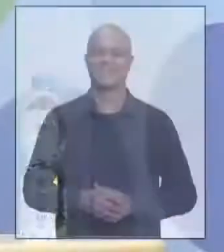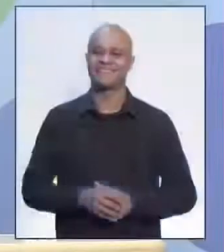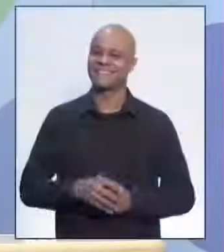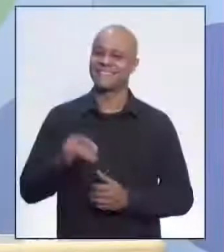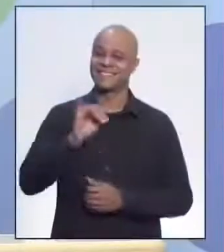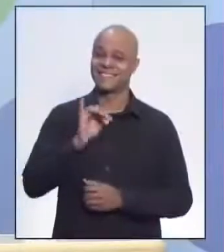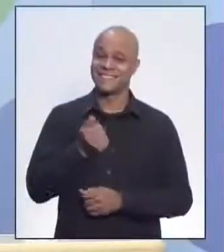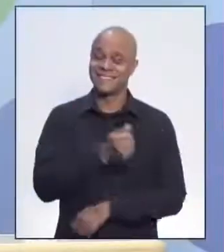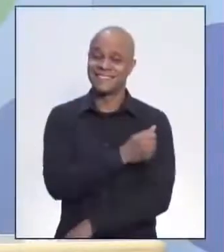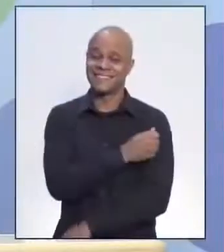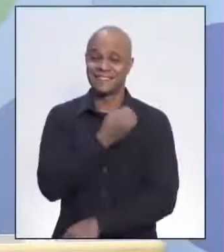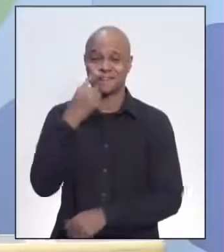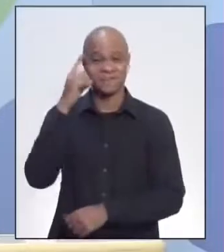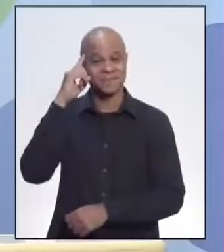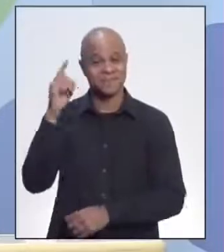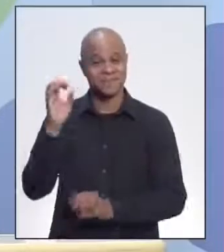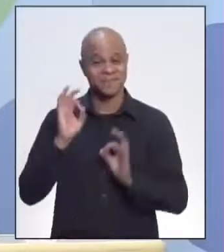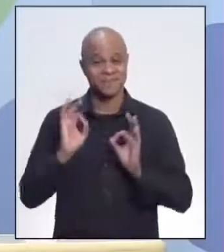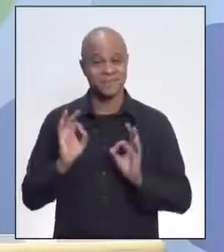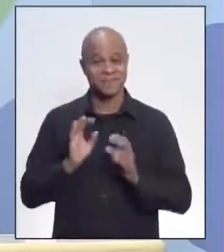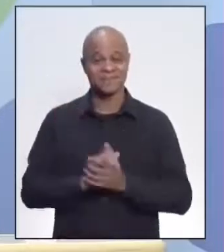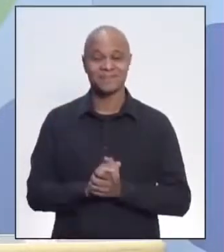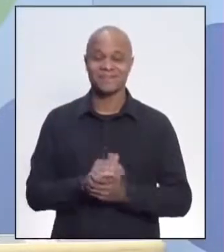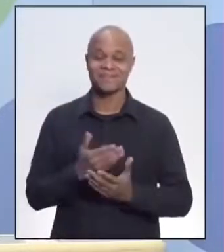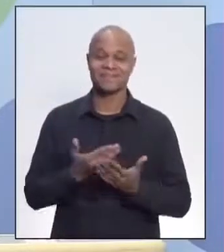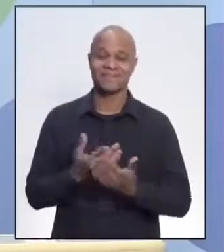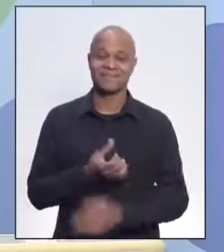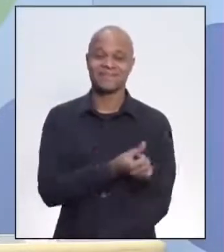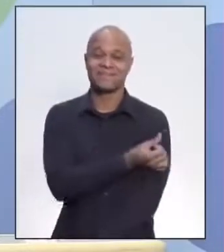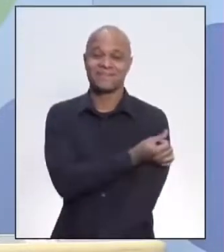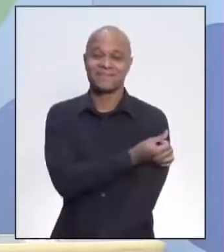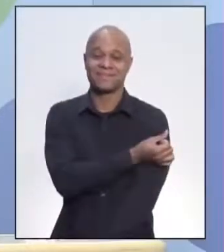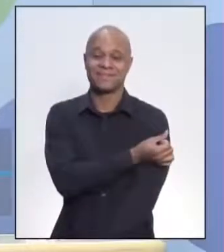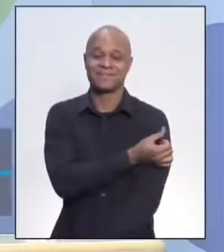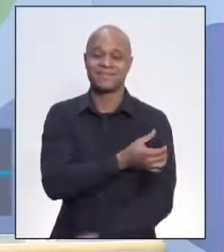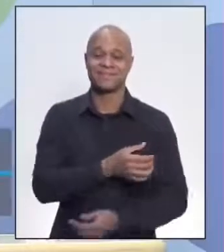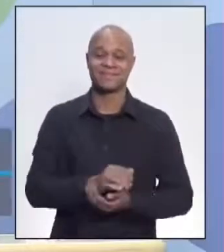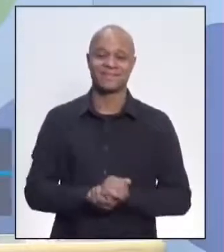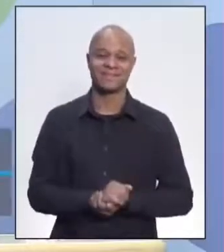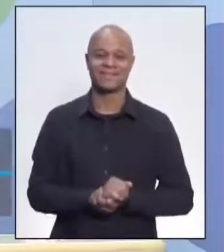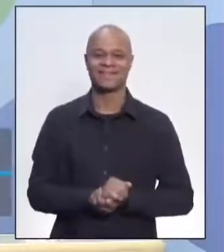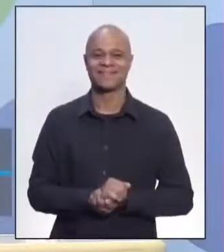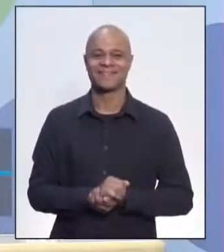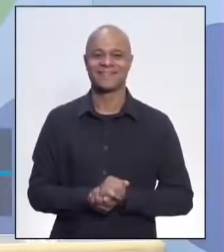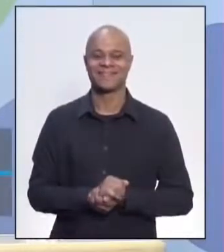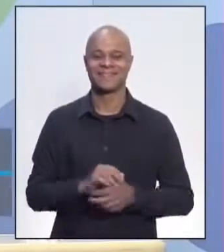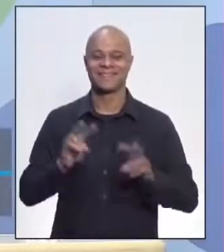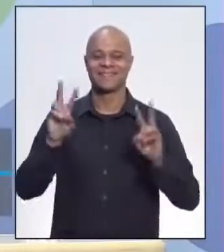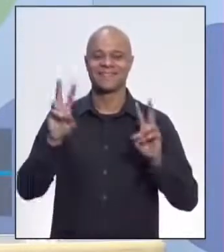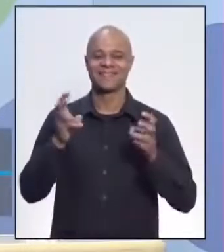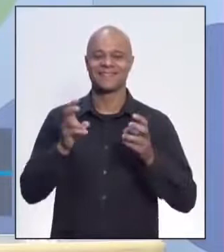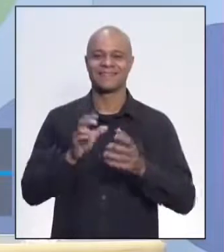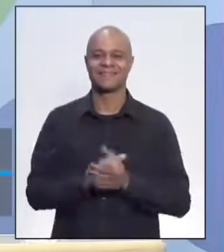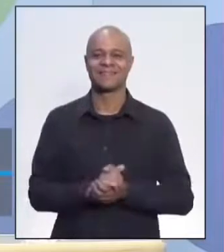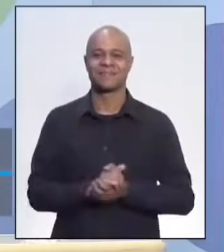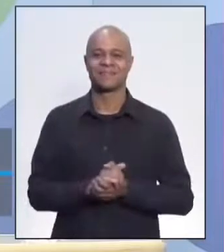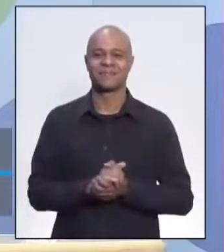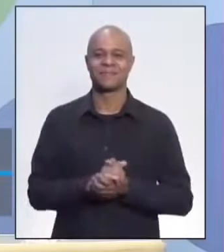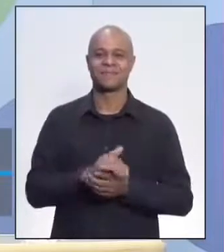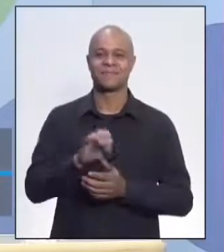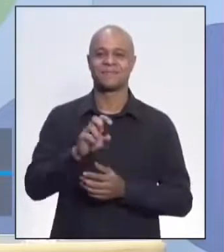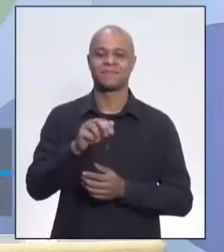Olá, alunos, bom dia. Esta é uma aula para o sexto ano do ensino fundamental. O tema da nossa aula de hoje é